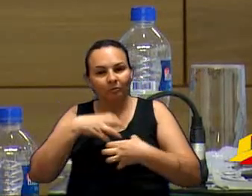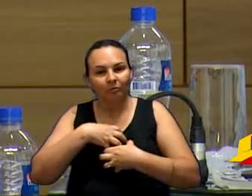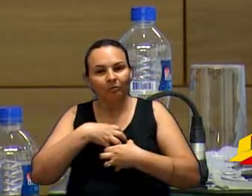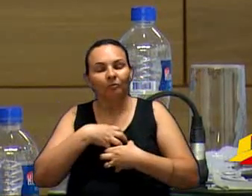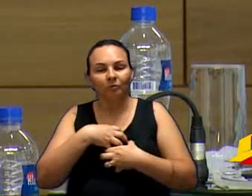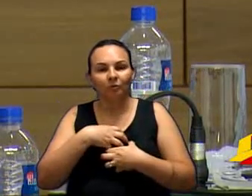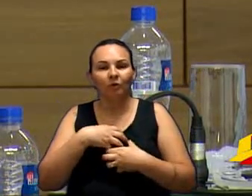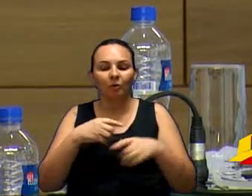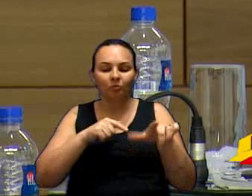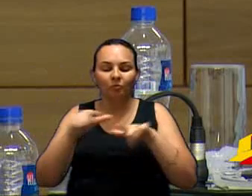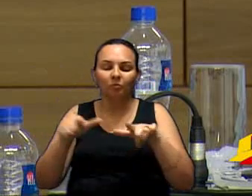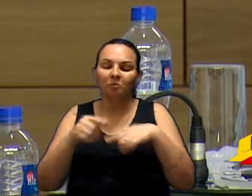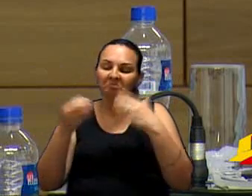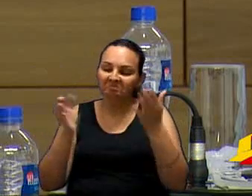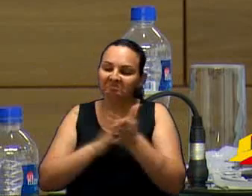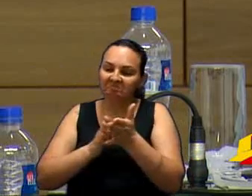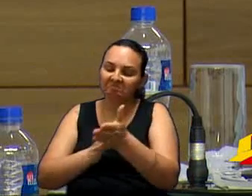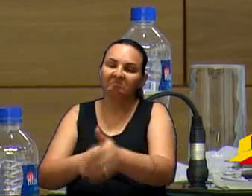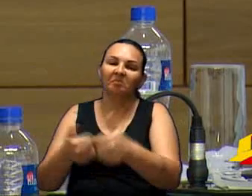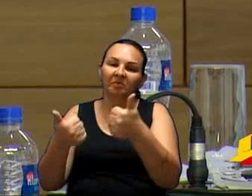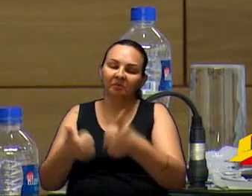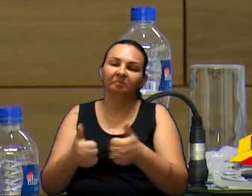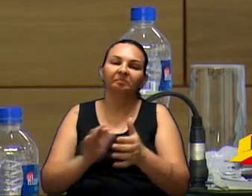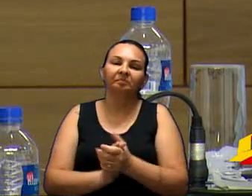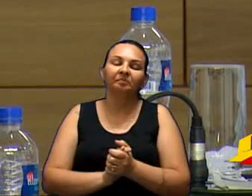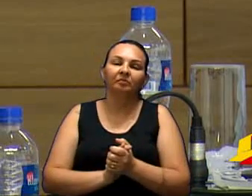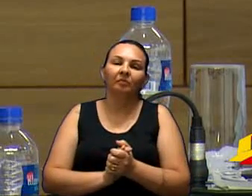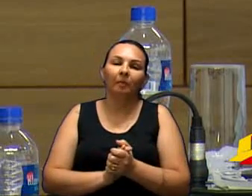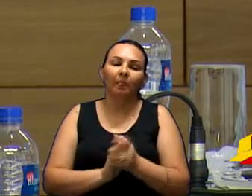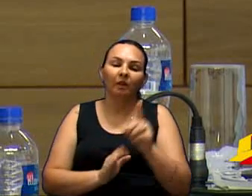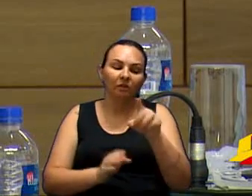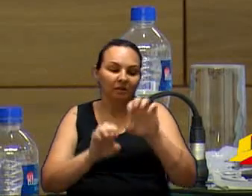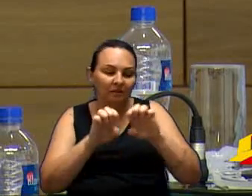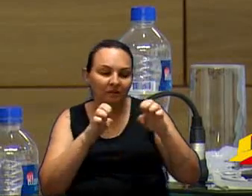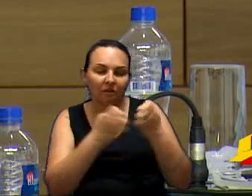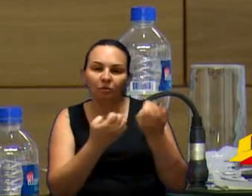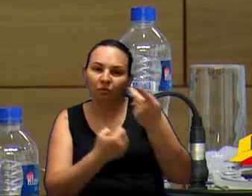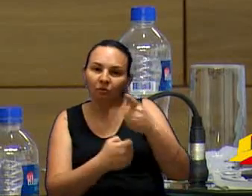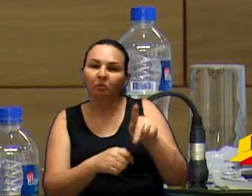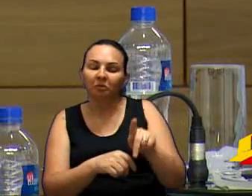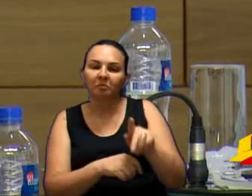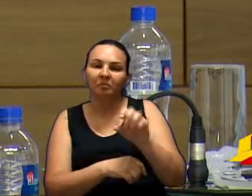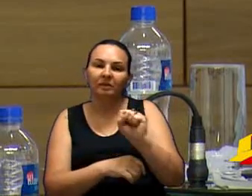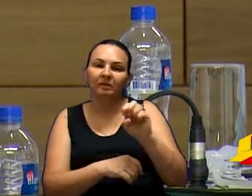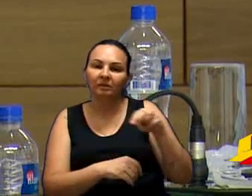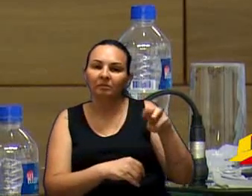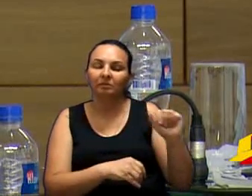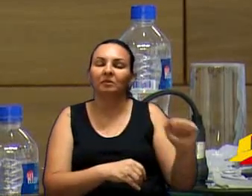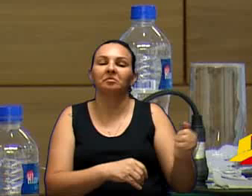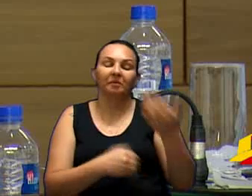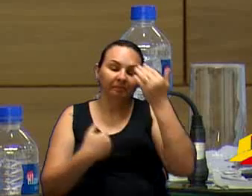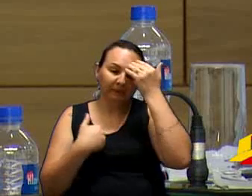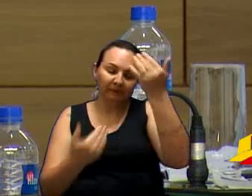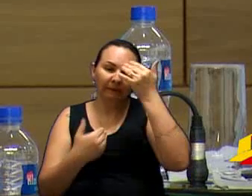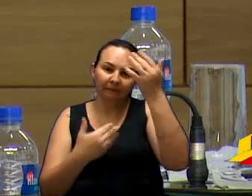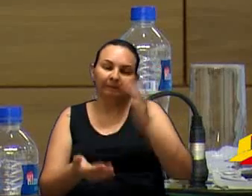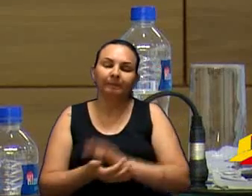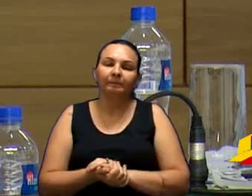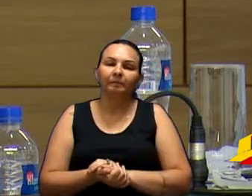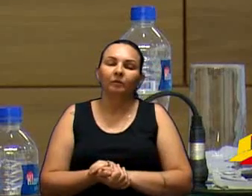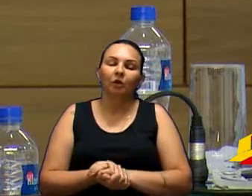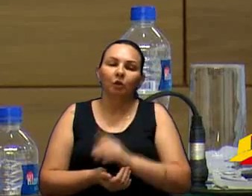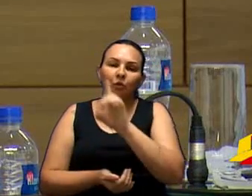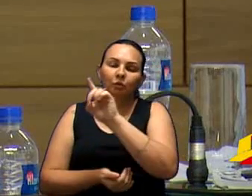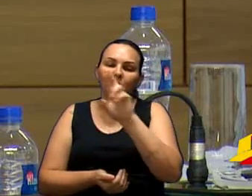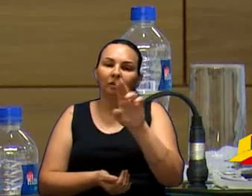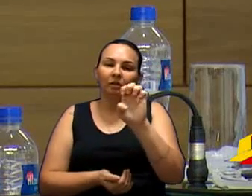pelo trabalho que você faz ou diz você e toda a equipe da semana estamos contente mesmo obrigado queria agradecer o eduardo